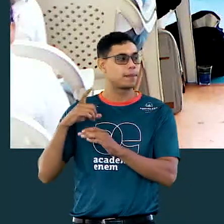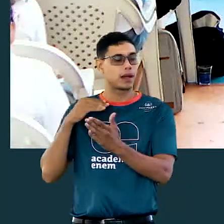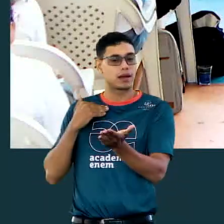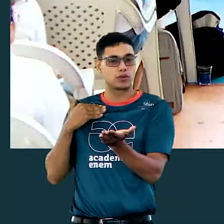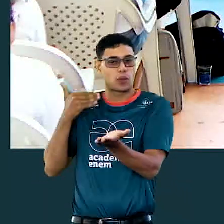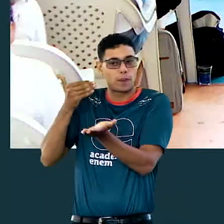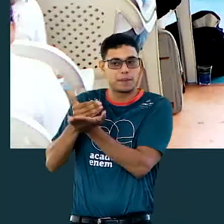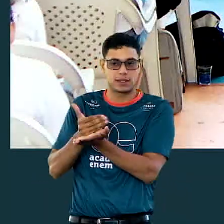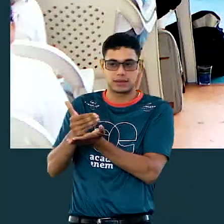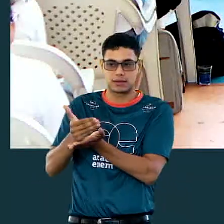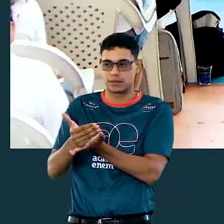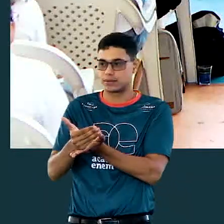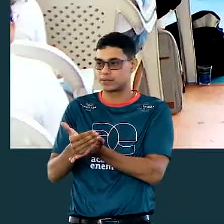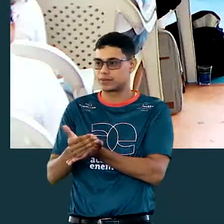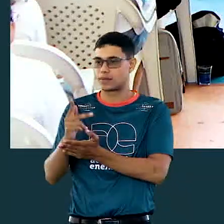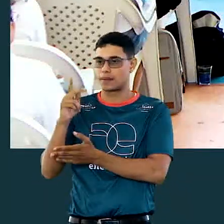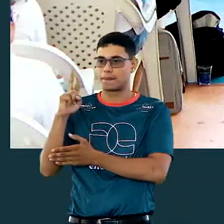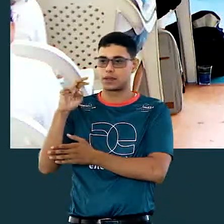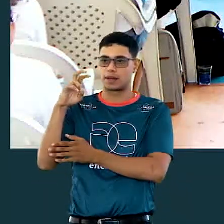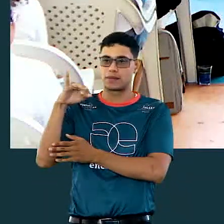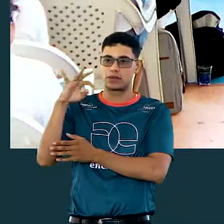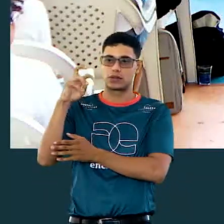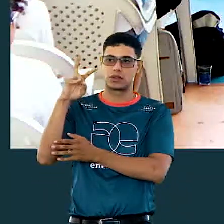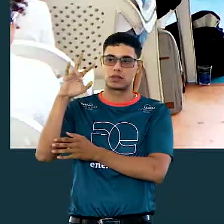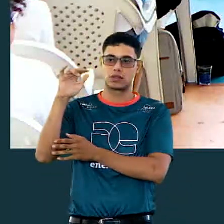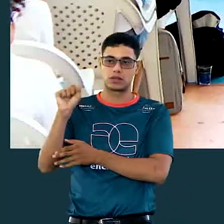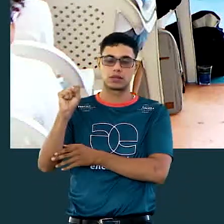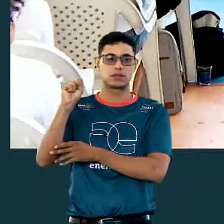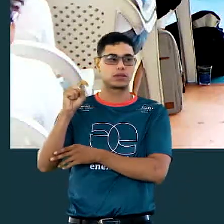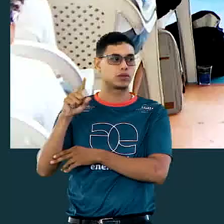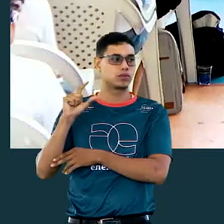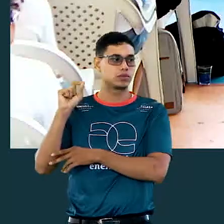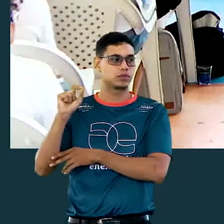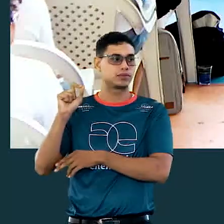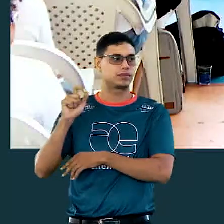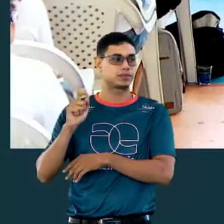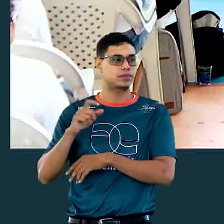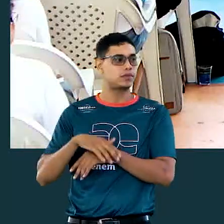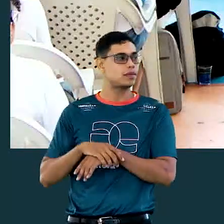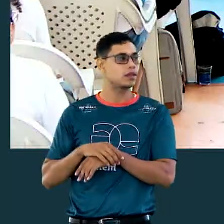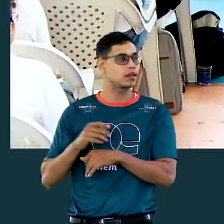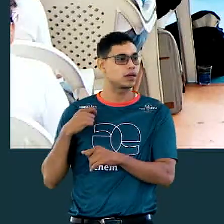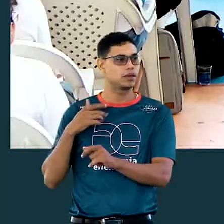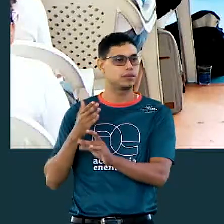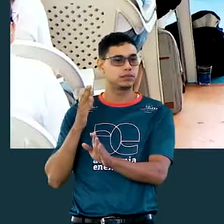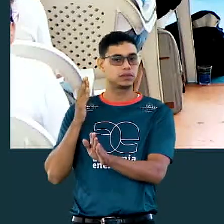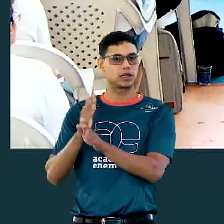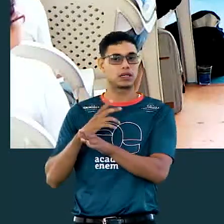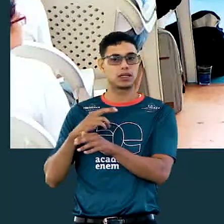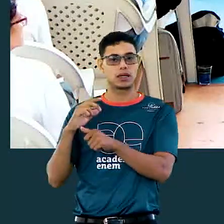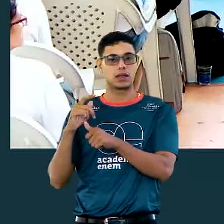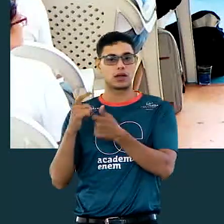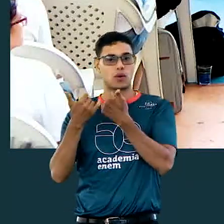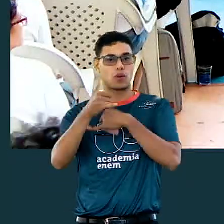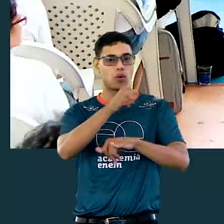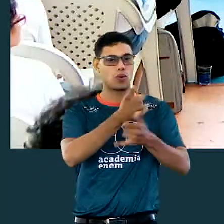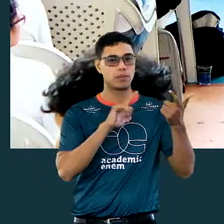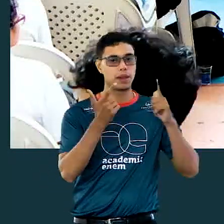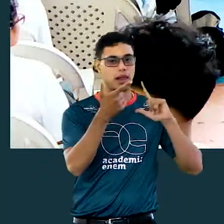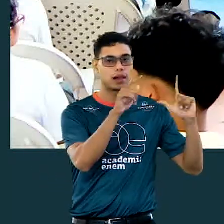primitivas. São as energias o quê? Primitivas. É a partir da qual as outras